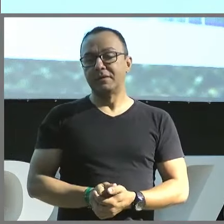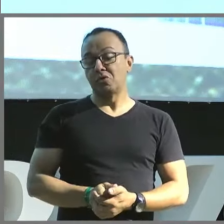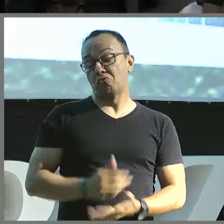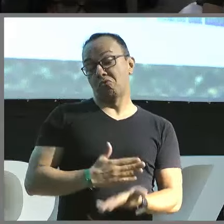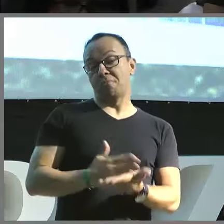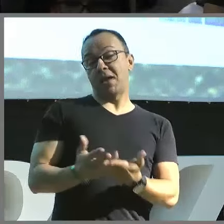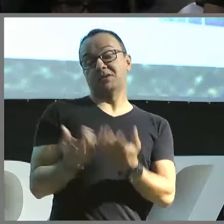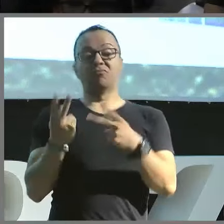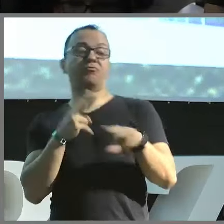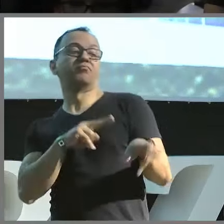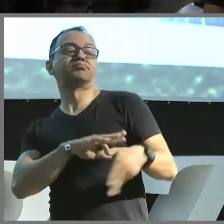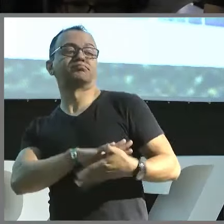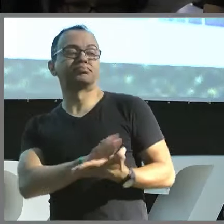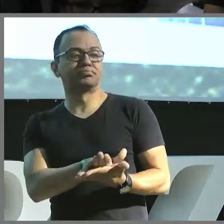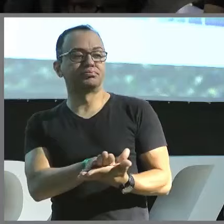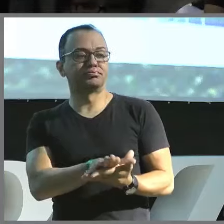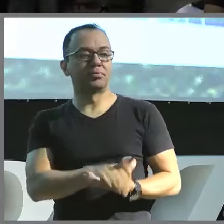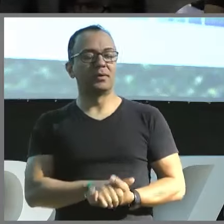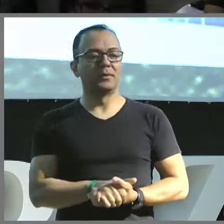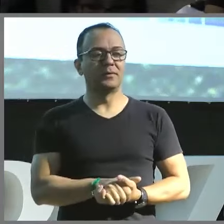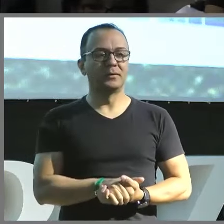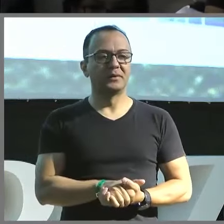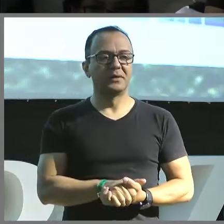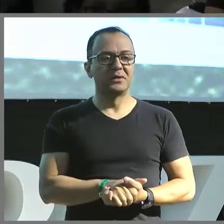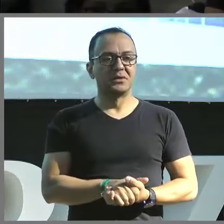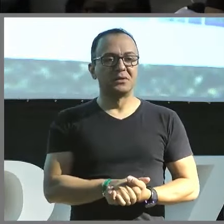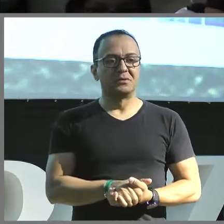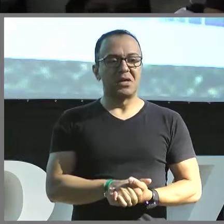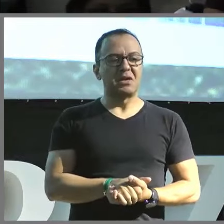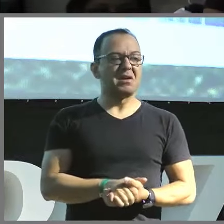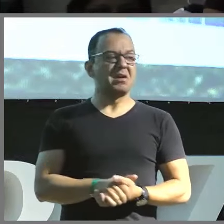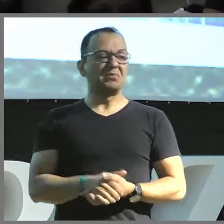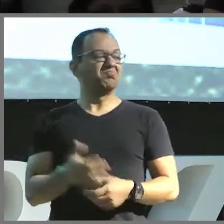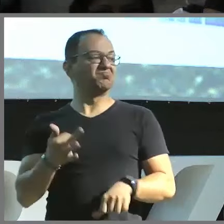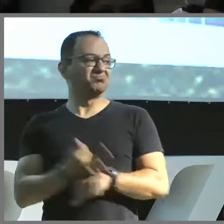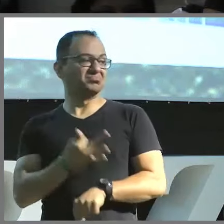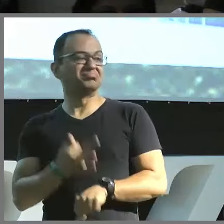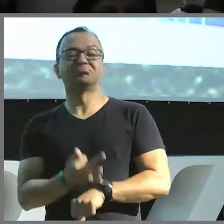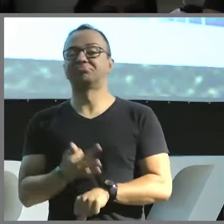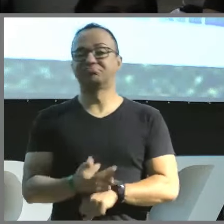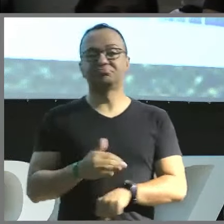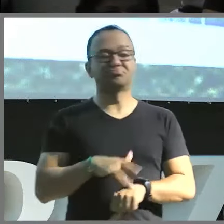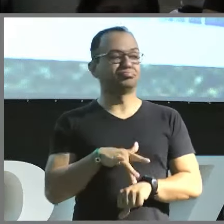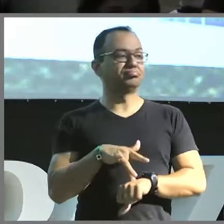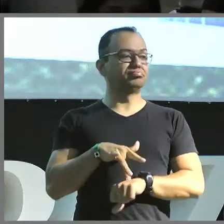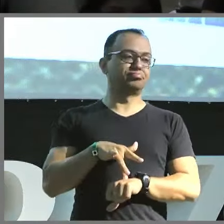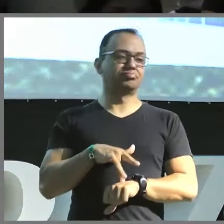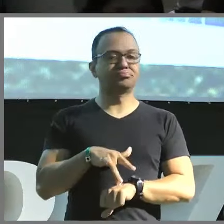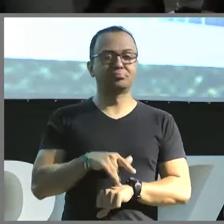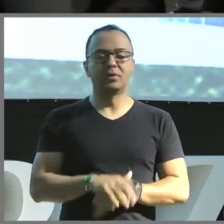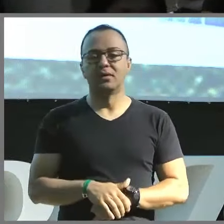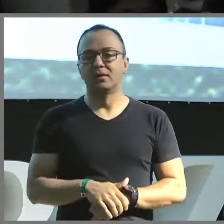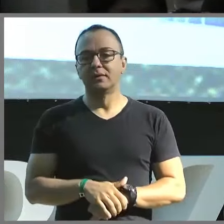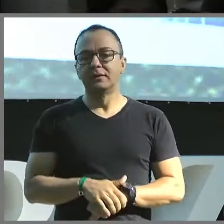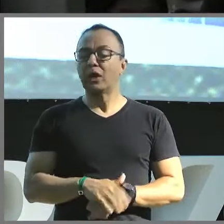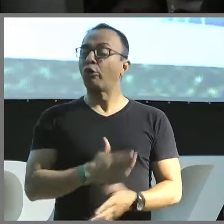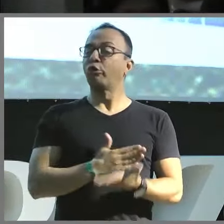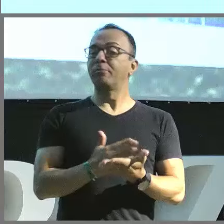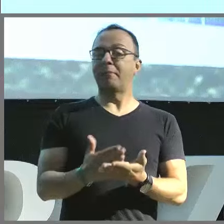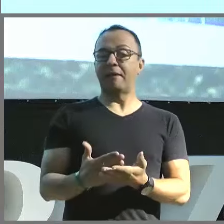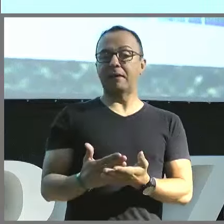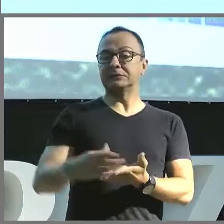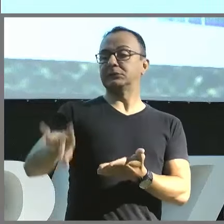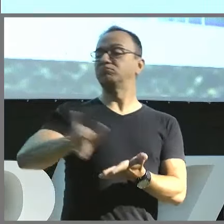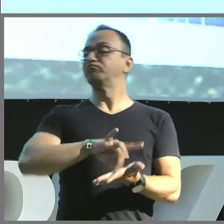numa posição de intolerância, transformam em pessoas